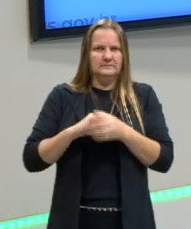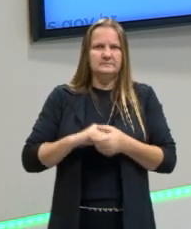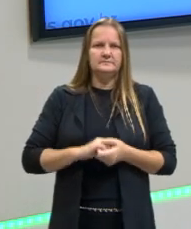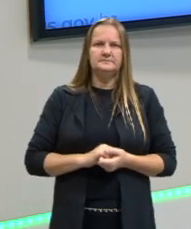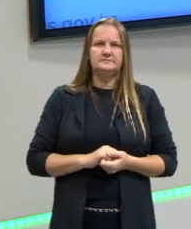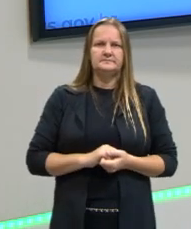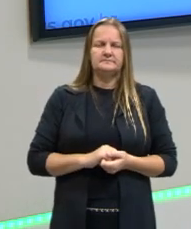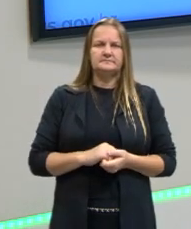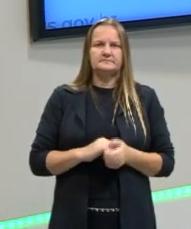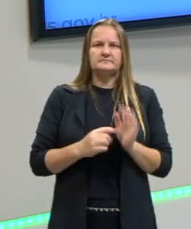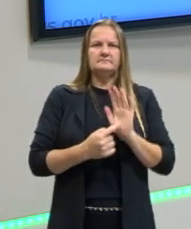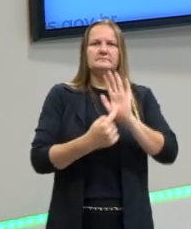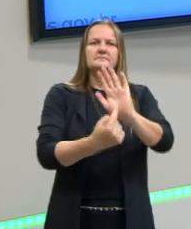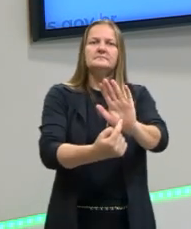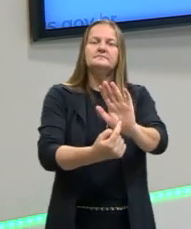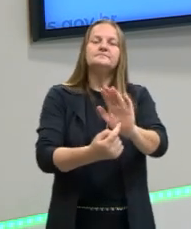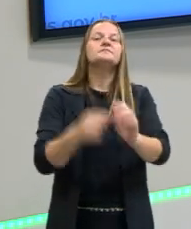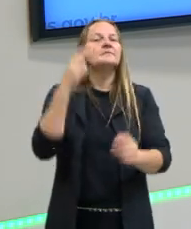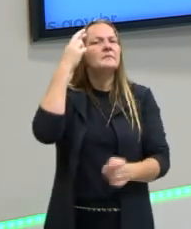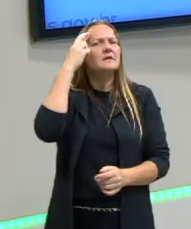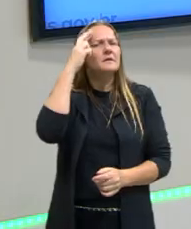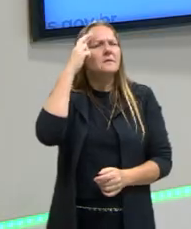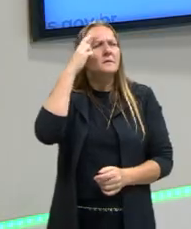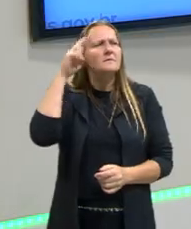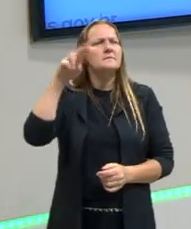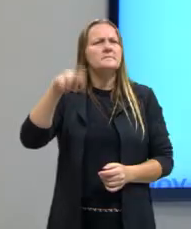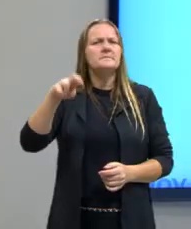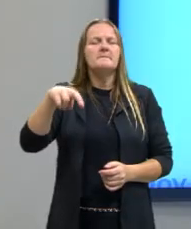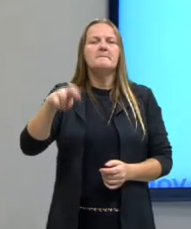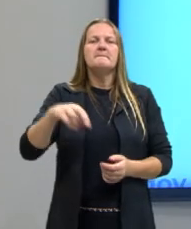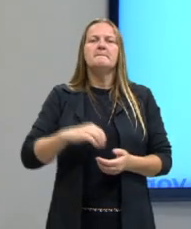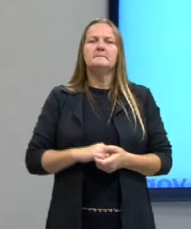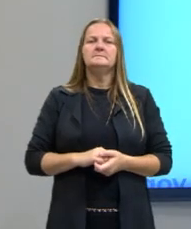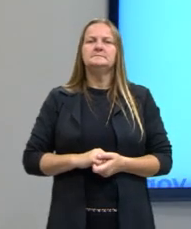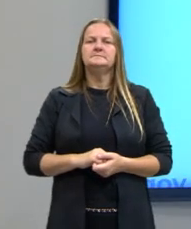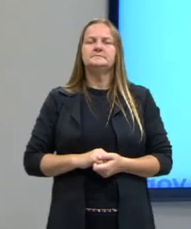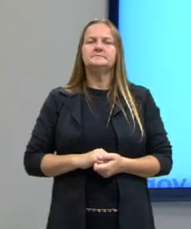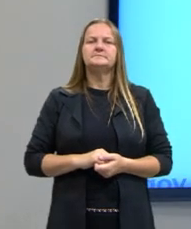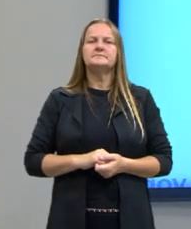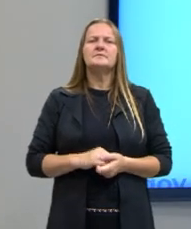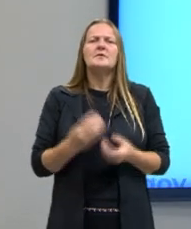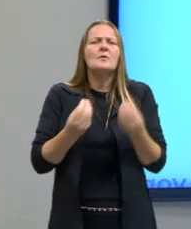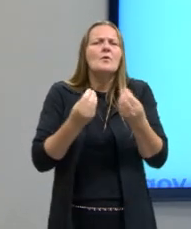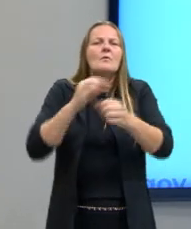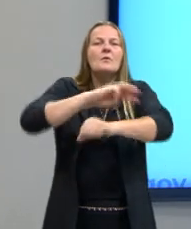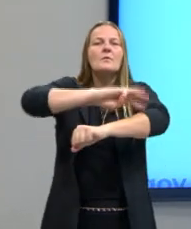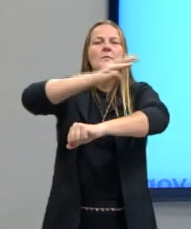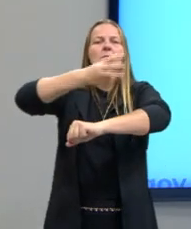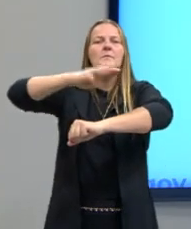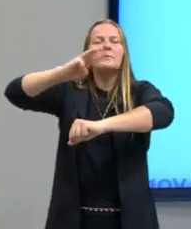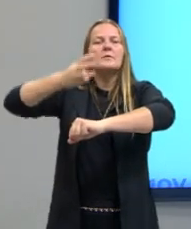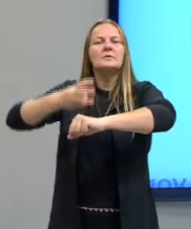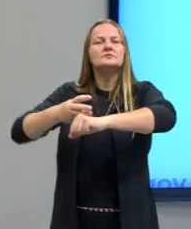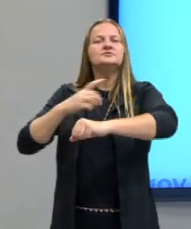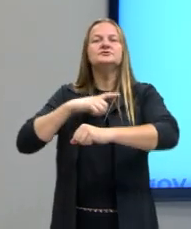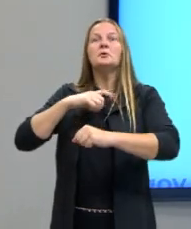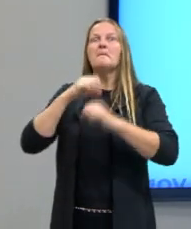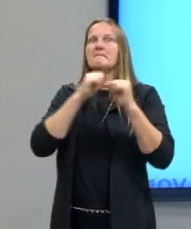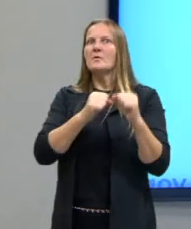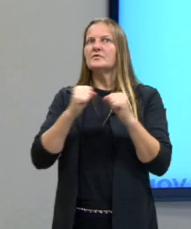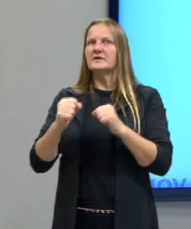atendimento deles ainda não era racional ele se atribuiu que se esses Montes então tinham poderes divinos